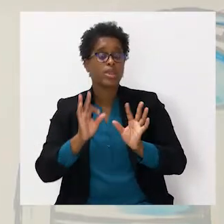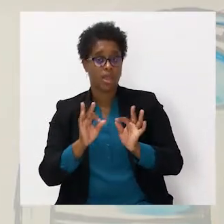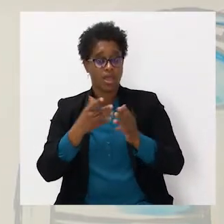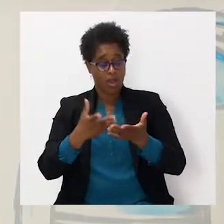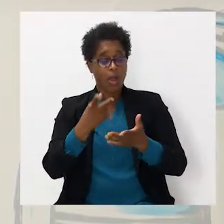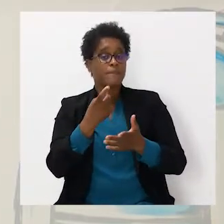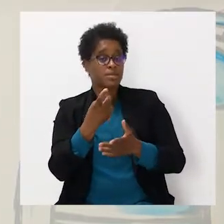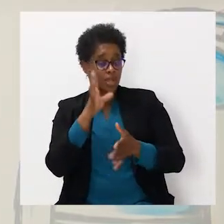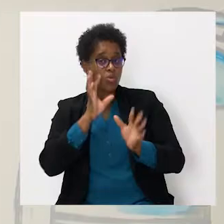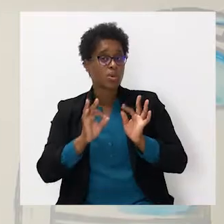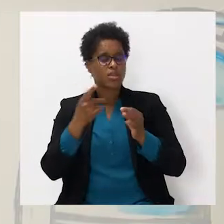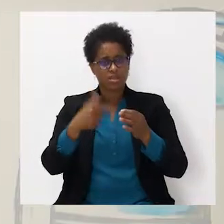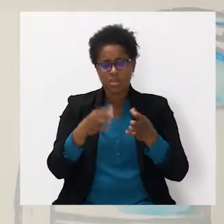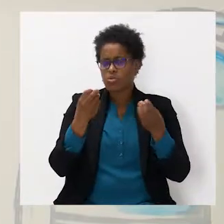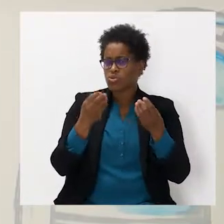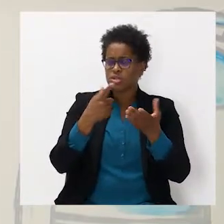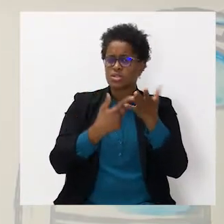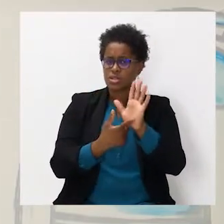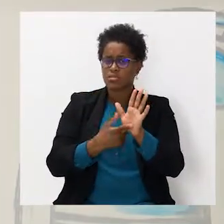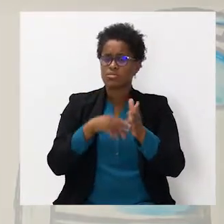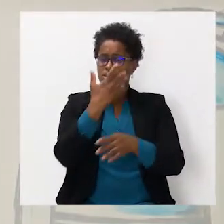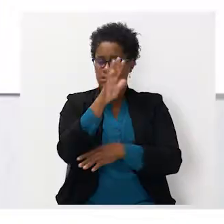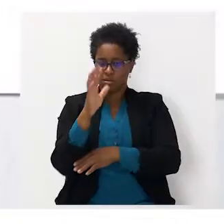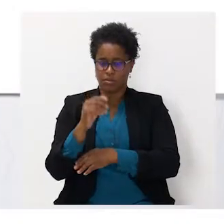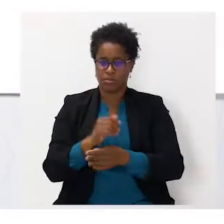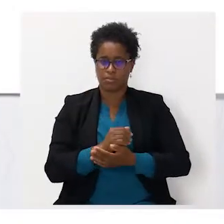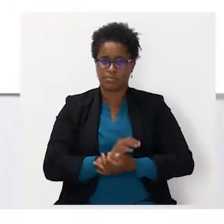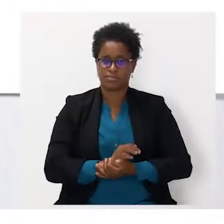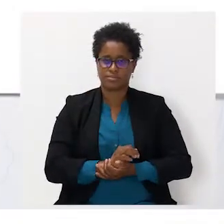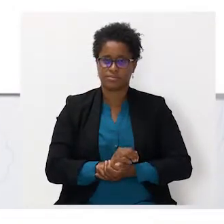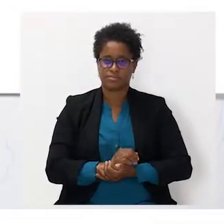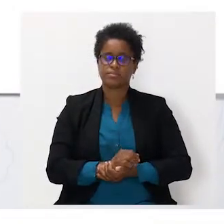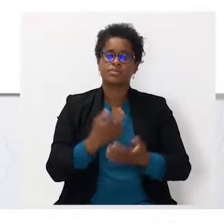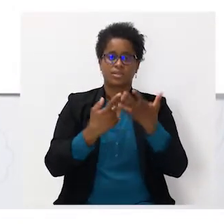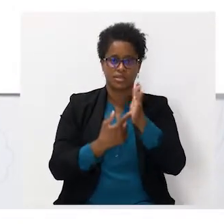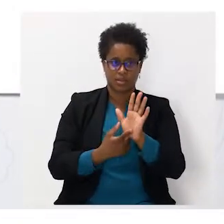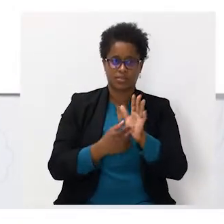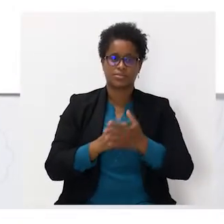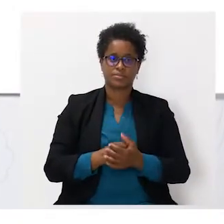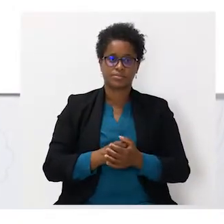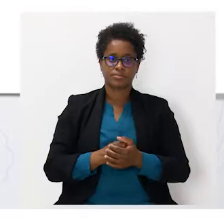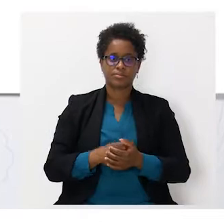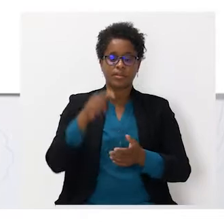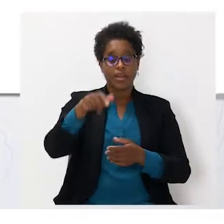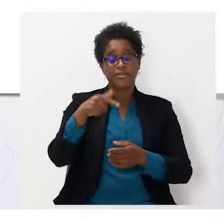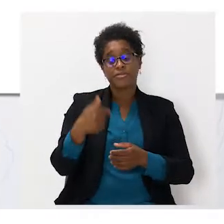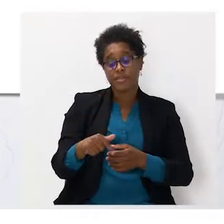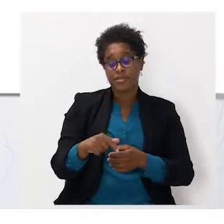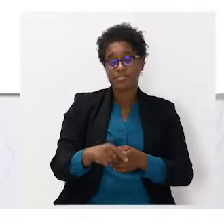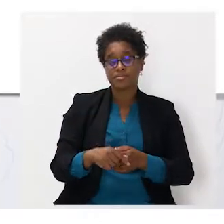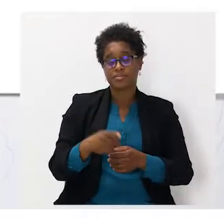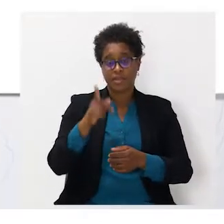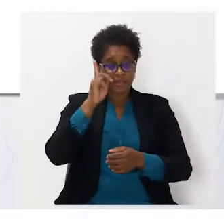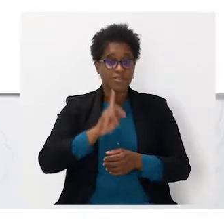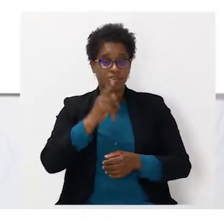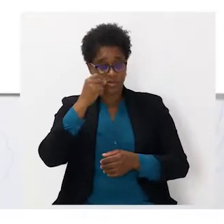temos vários exemplos de plantas cultivadas. Exemplos. Aqui temos o que, meus meninos e